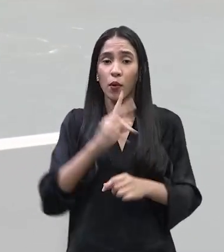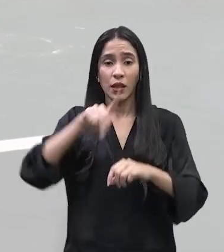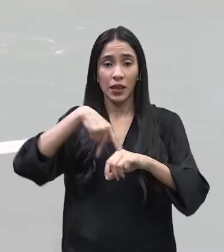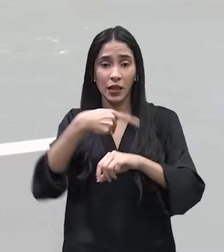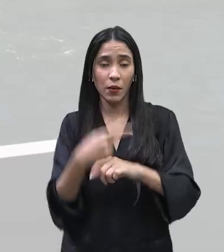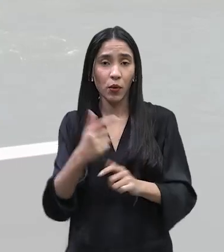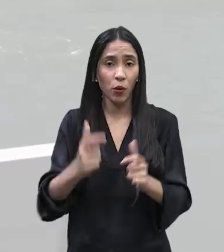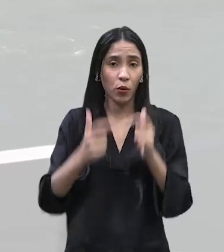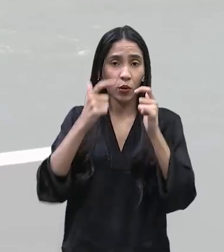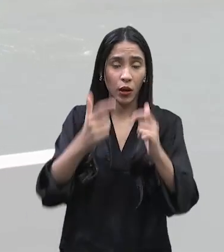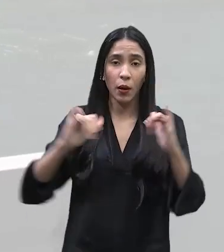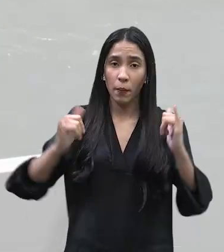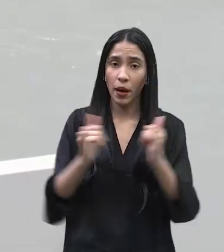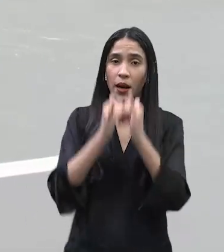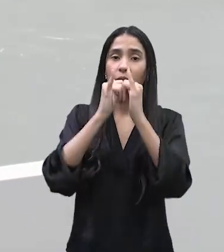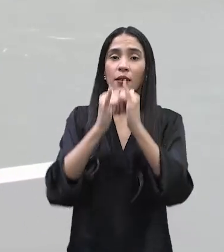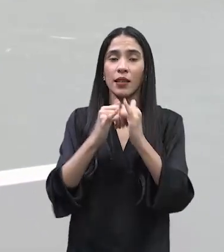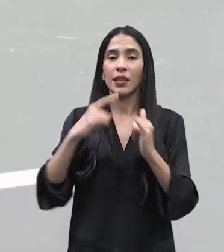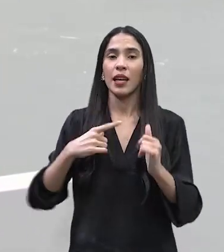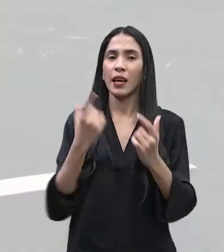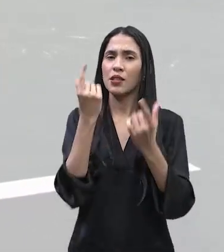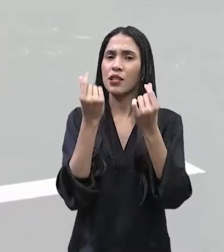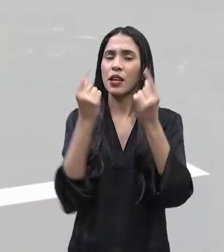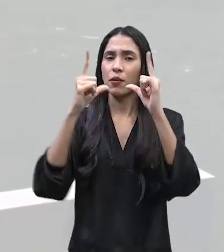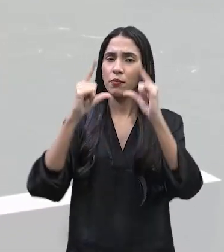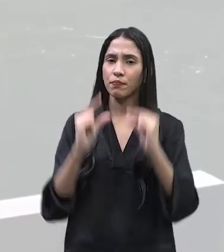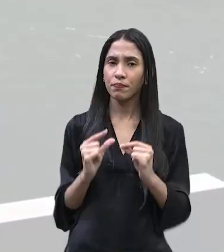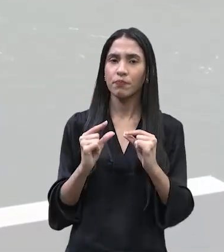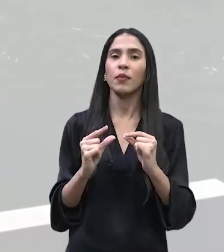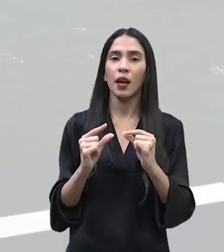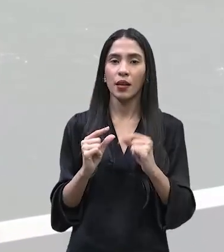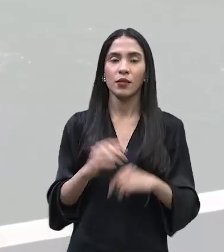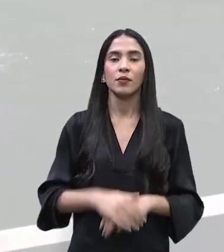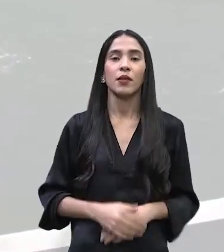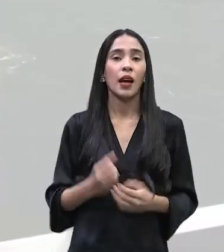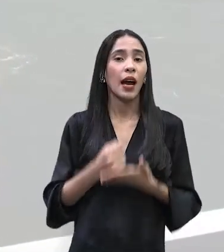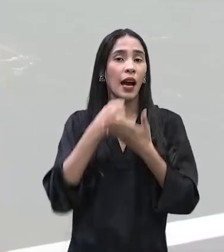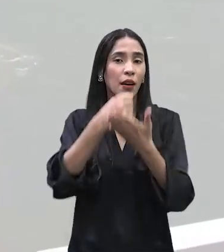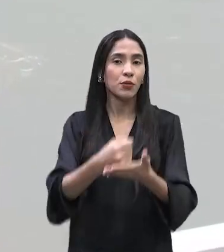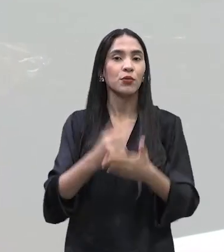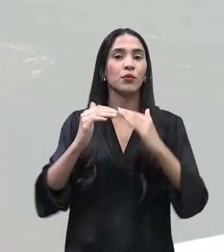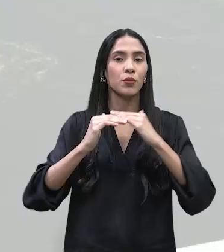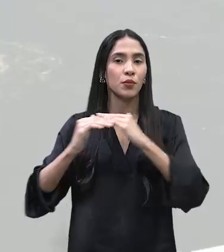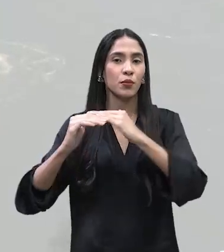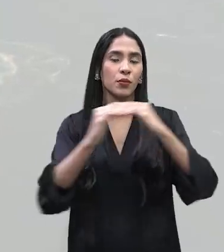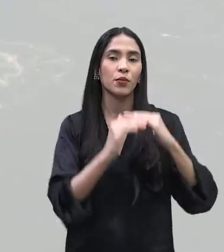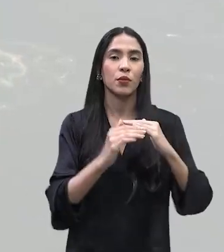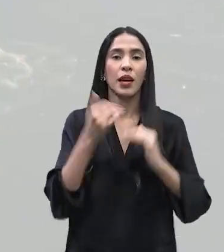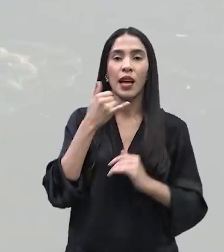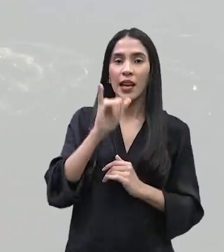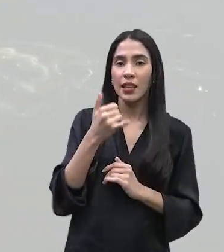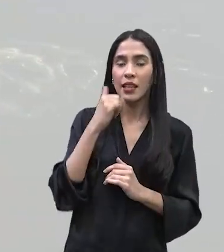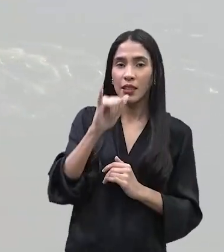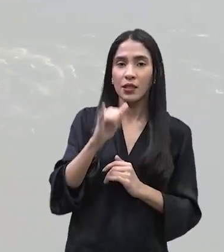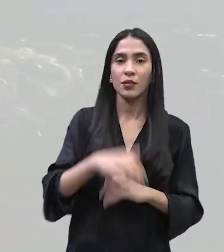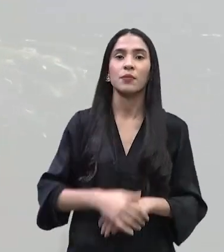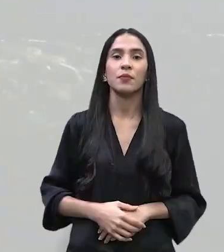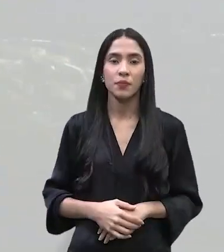de construídas as hidrelétricas, tem baixos custos operacionais, o que ajuda a manter o custo da energia